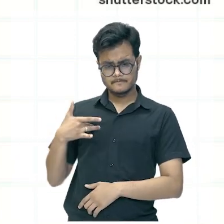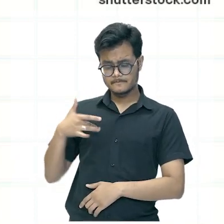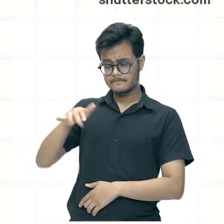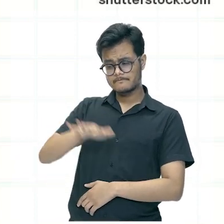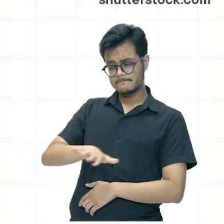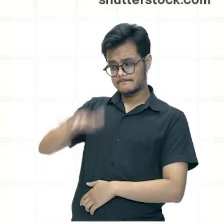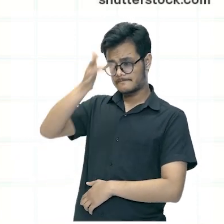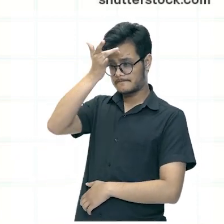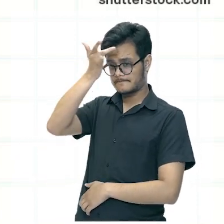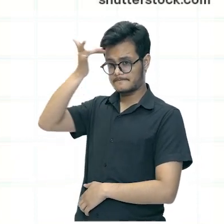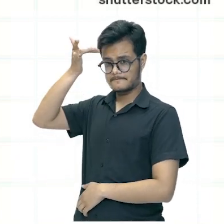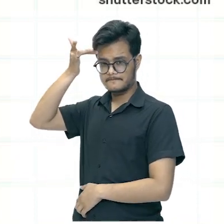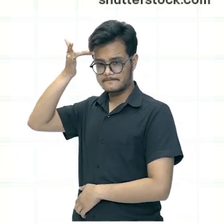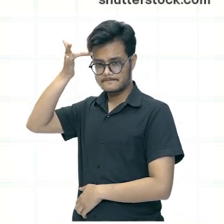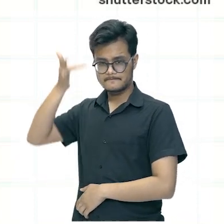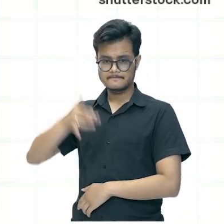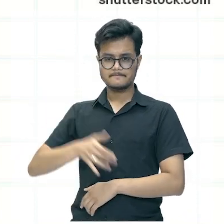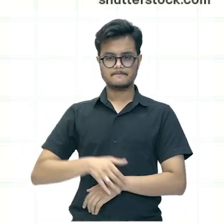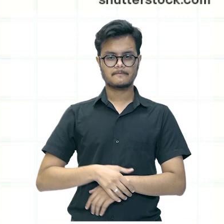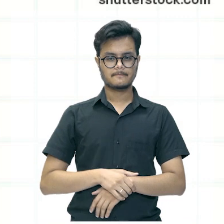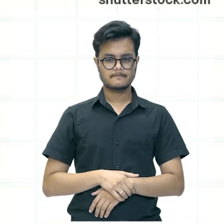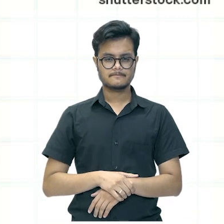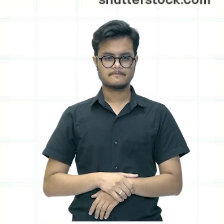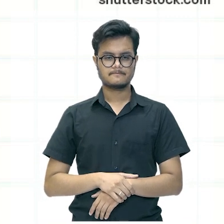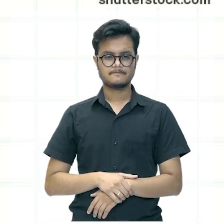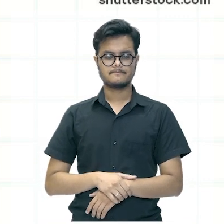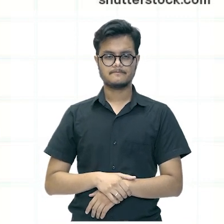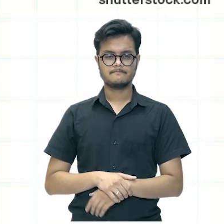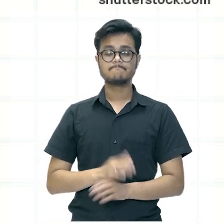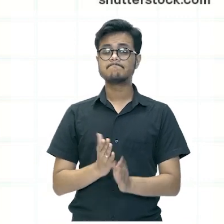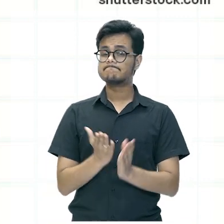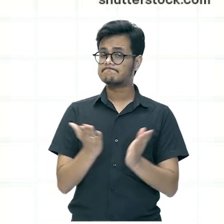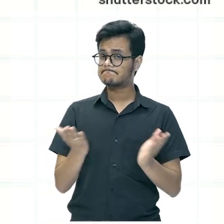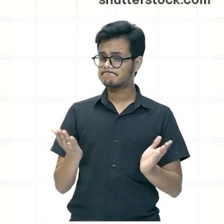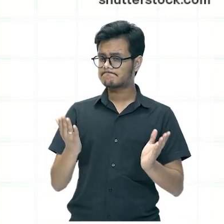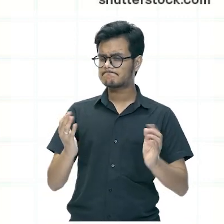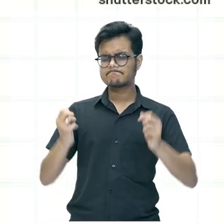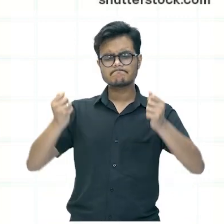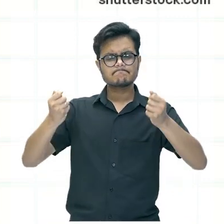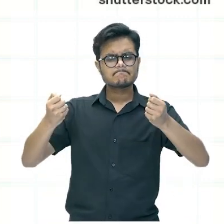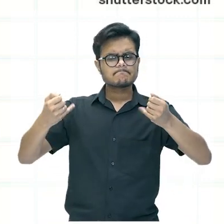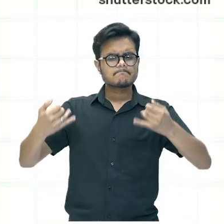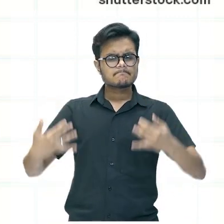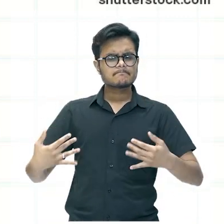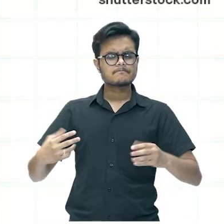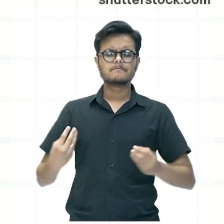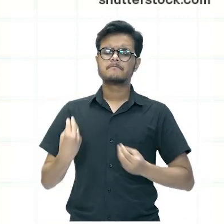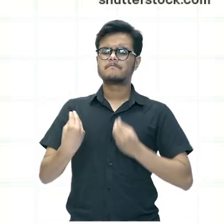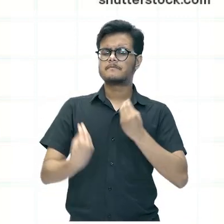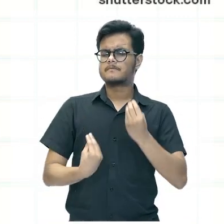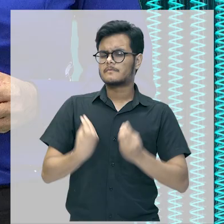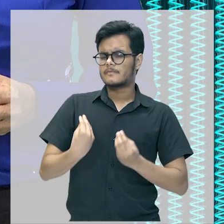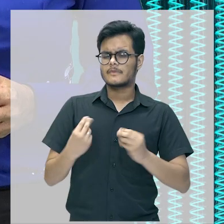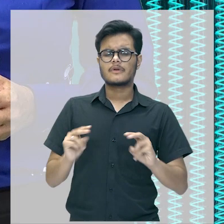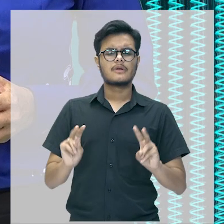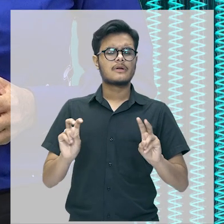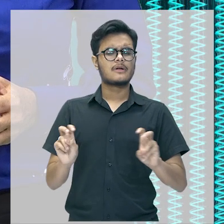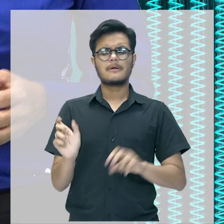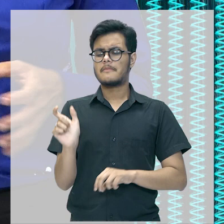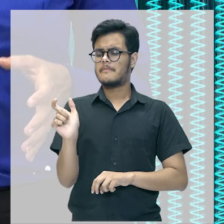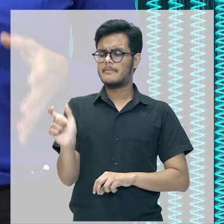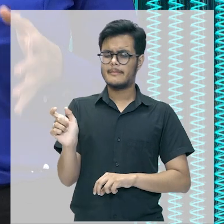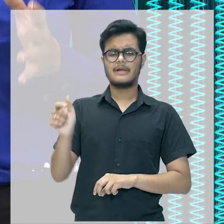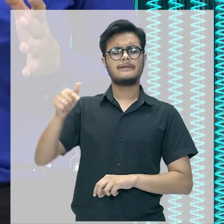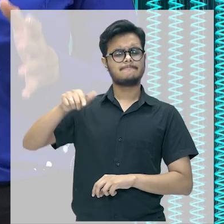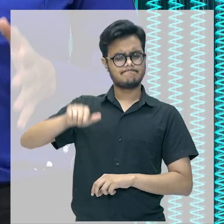ok? Bom, então, resumindo, não é? Como é que a gente chegou a essa conclusão? Pelas palavras